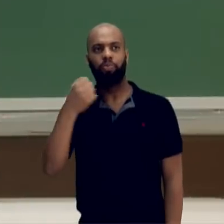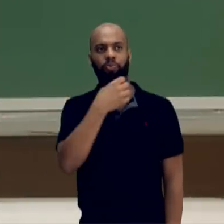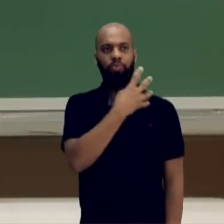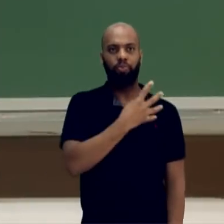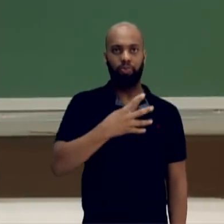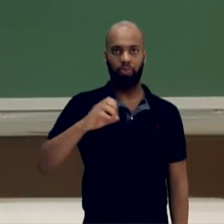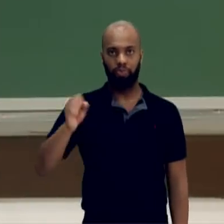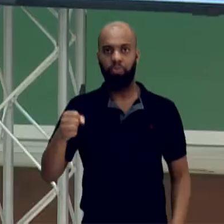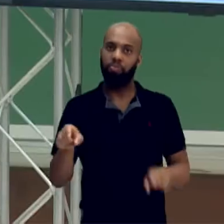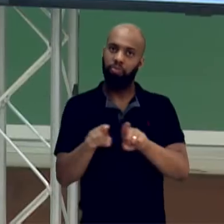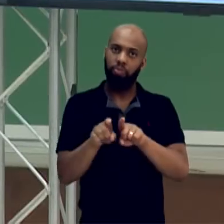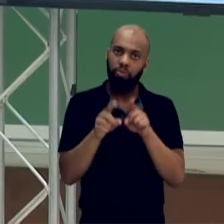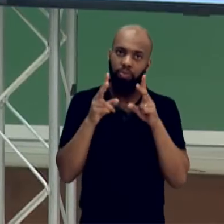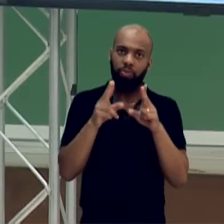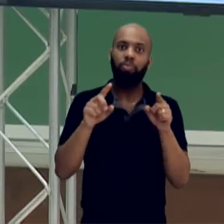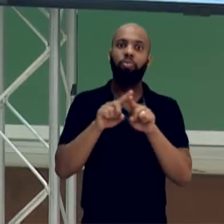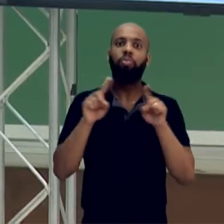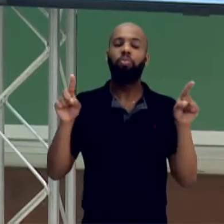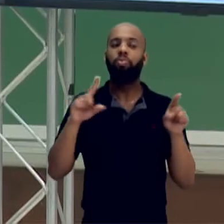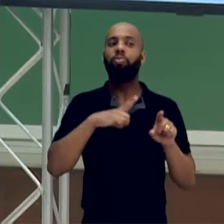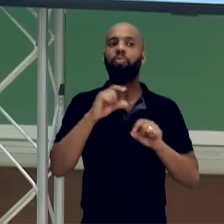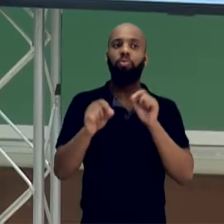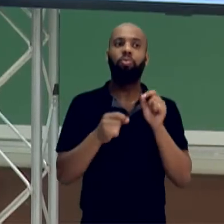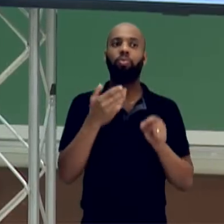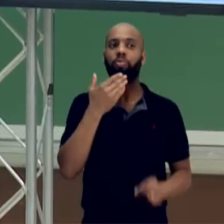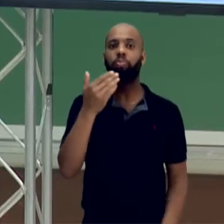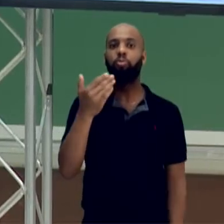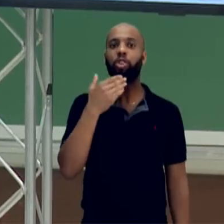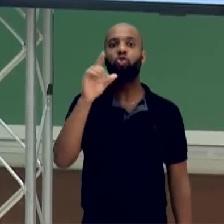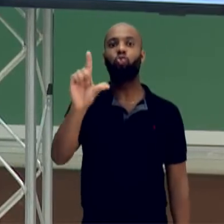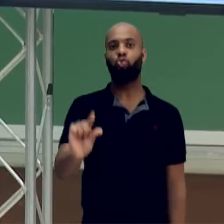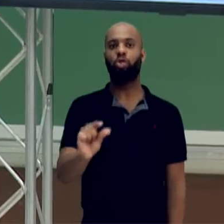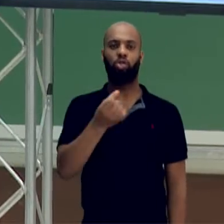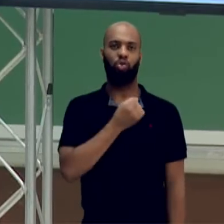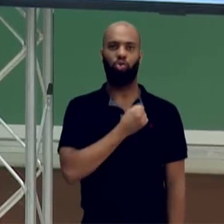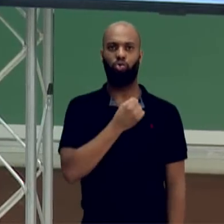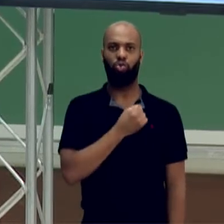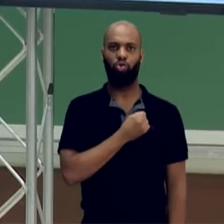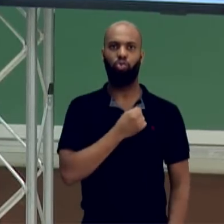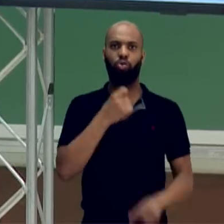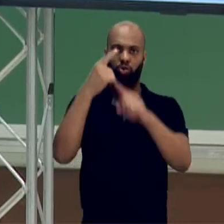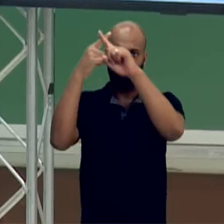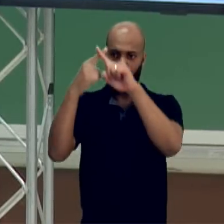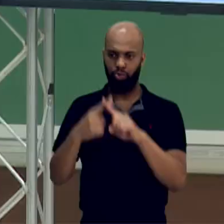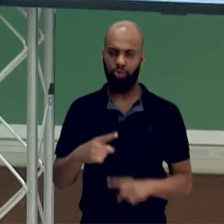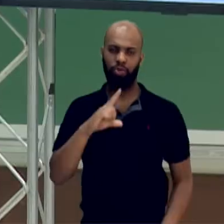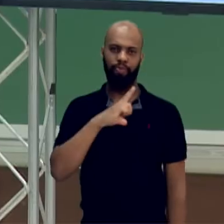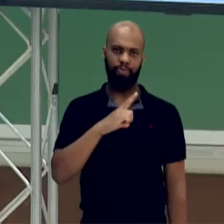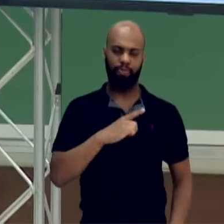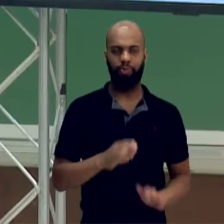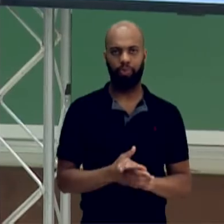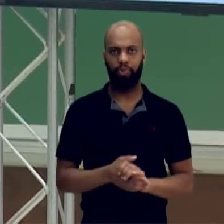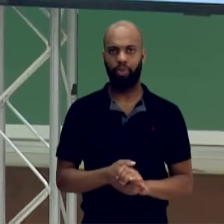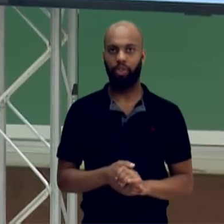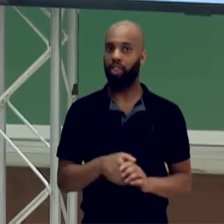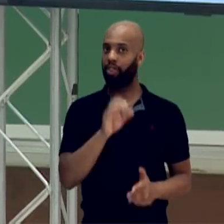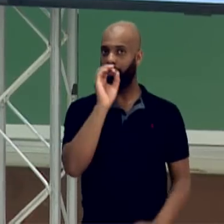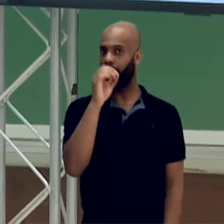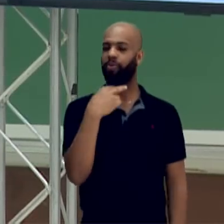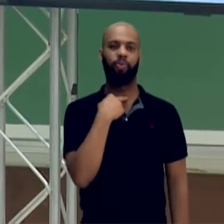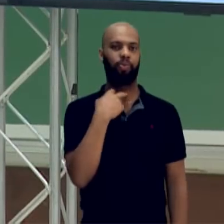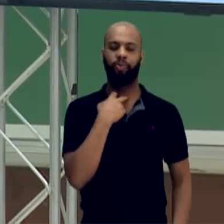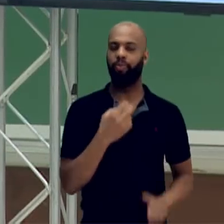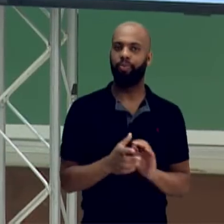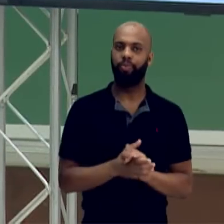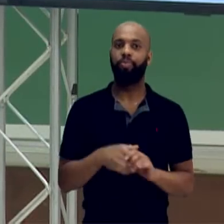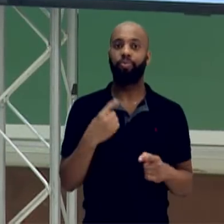32. Só que o detalhe, ele pede quem? O menor múltiplo comum. E diferente de zero. Lembrando que o